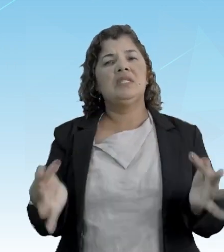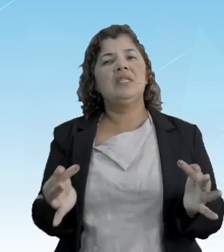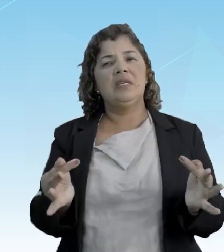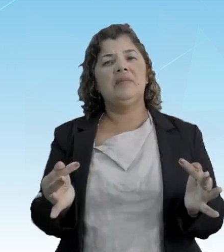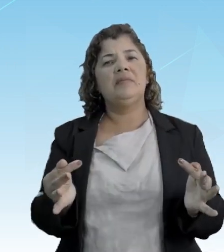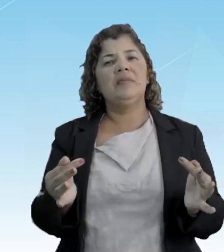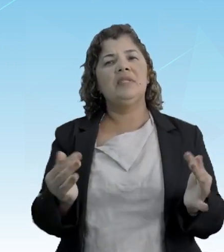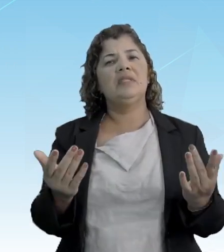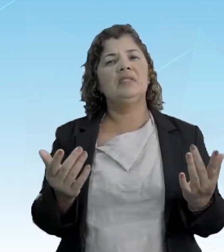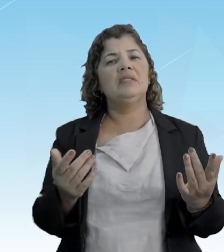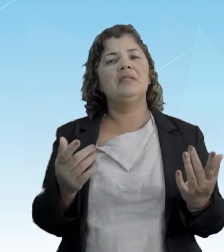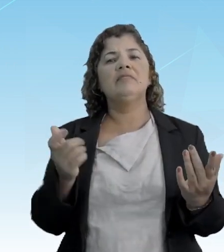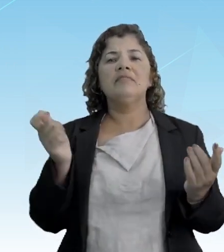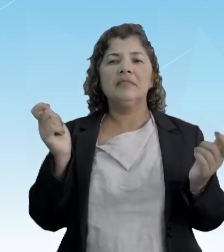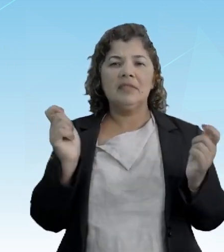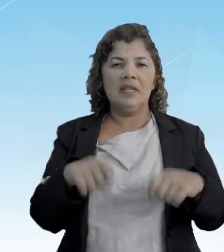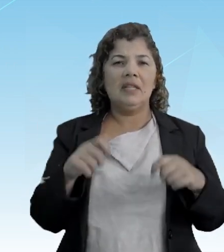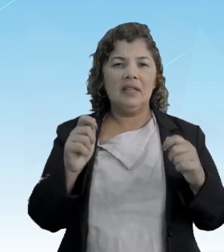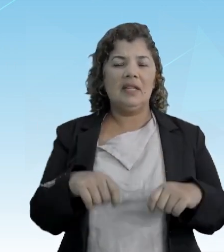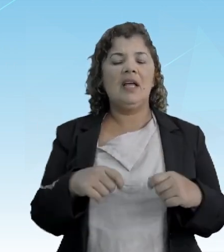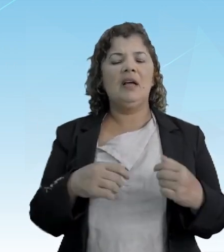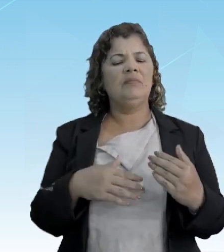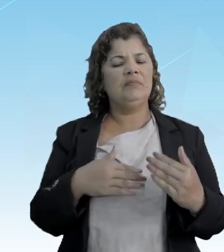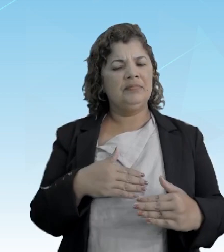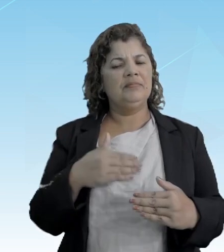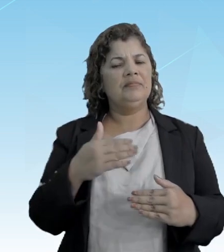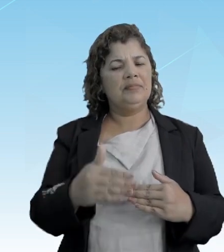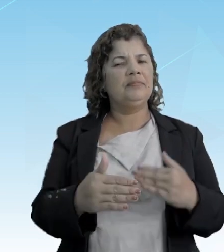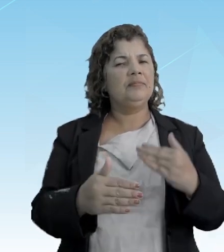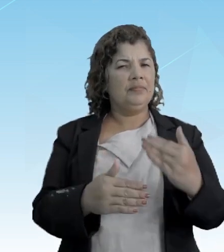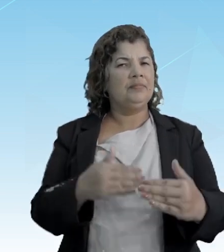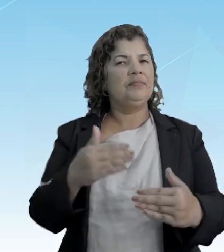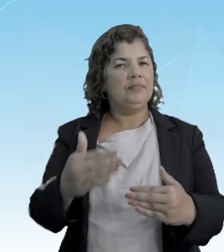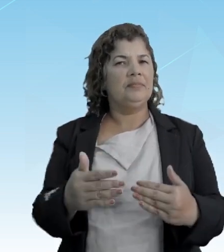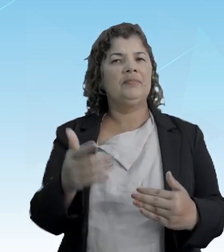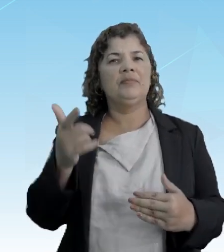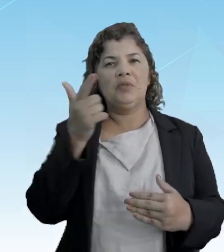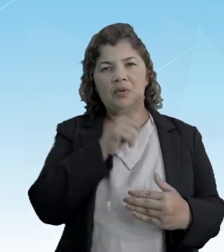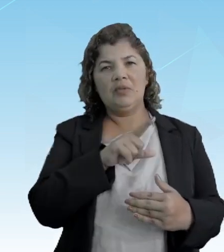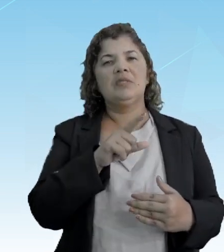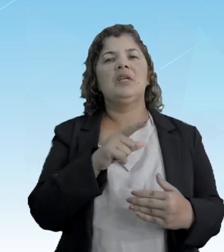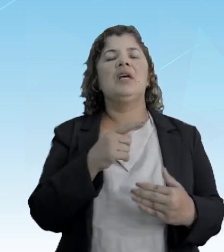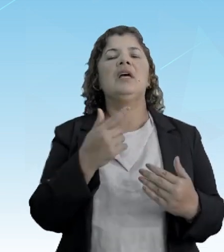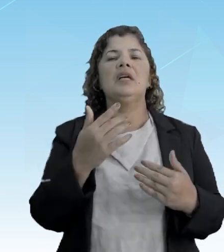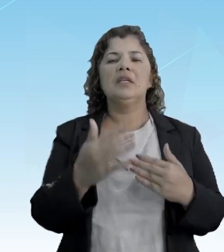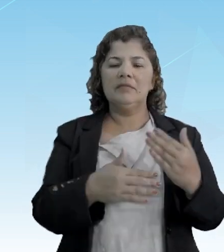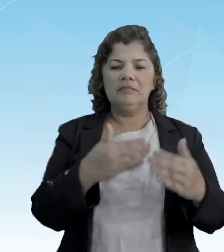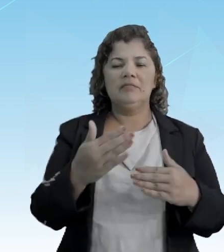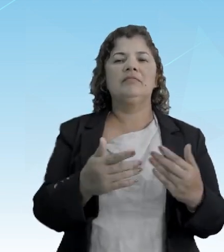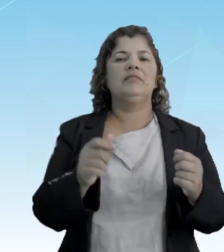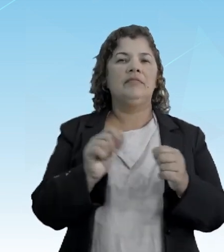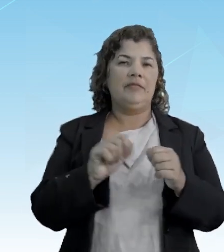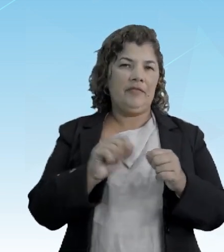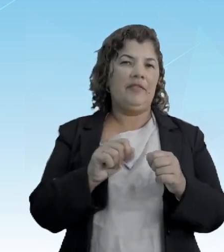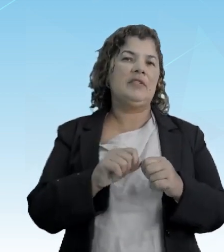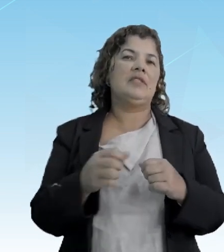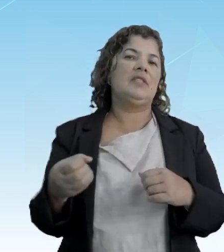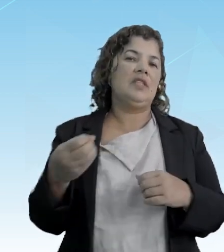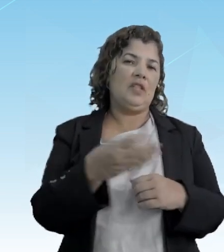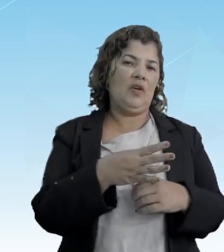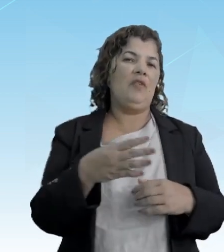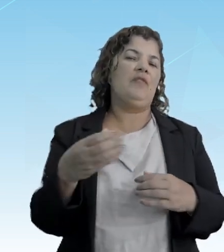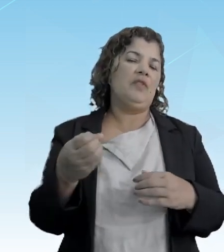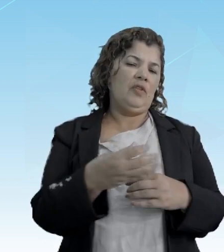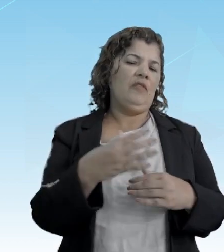Metas pequenas, em que quando você vai galgando essas metas, você vai passando e você estabelece